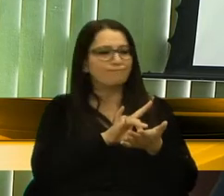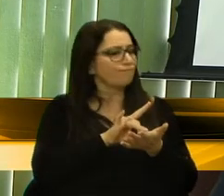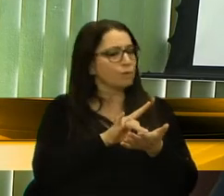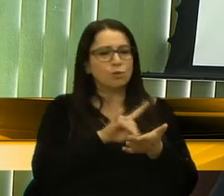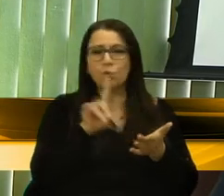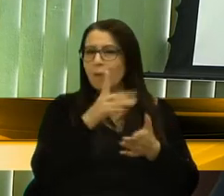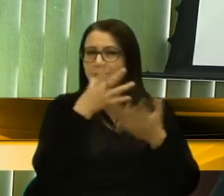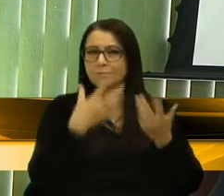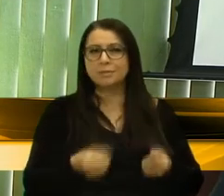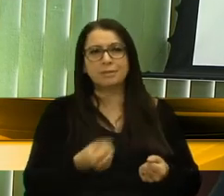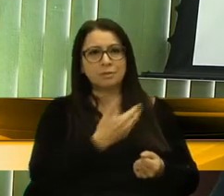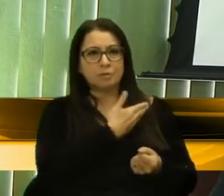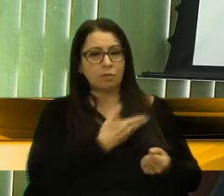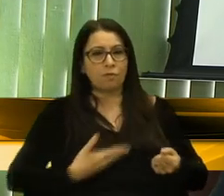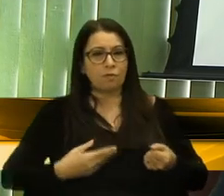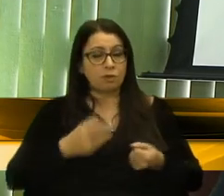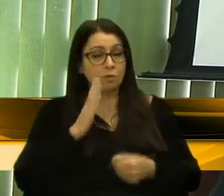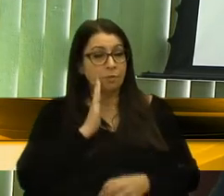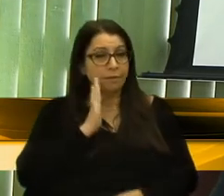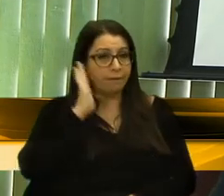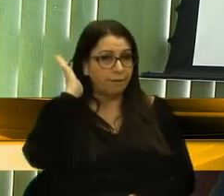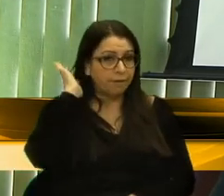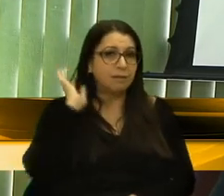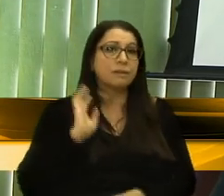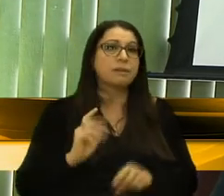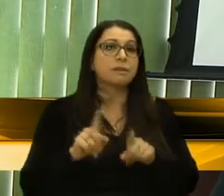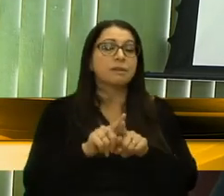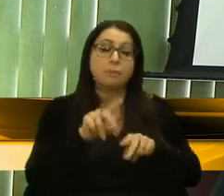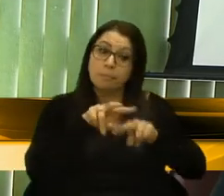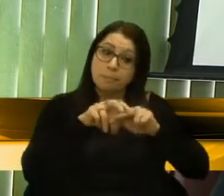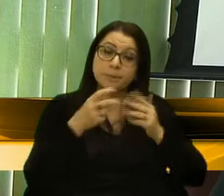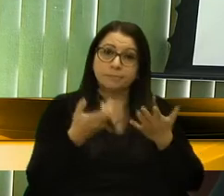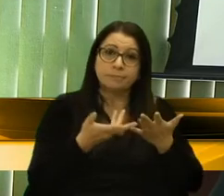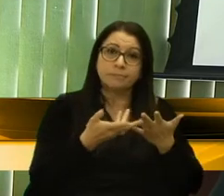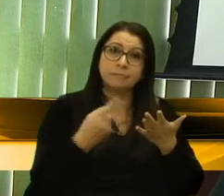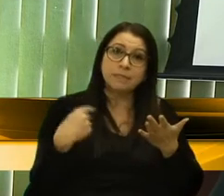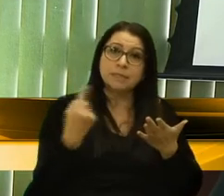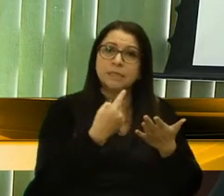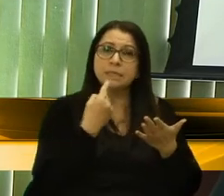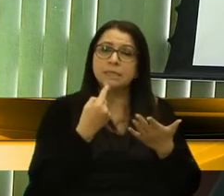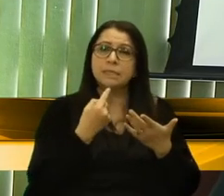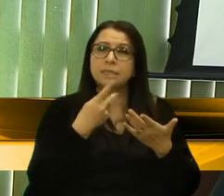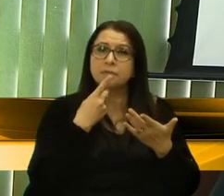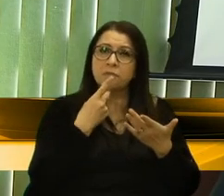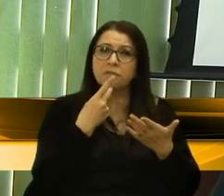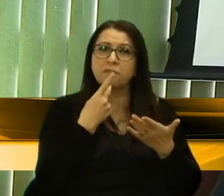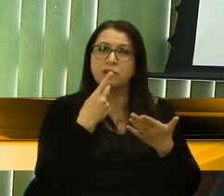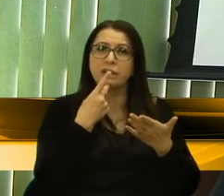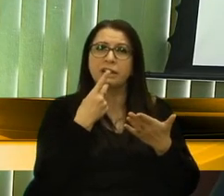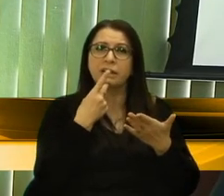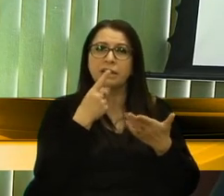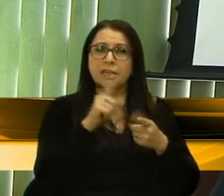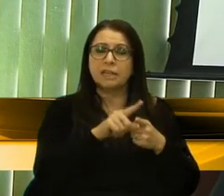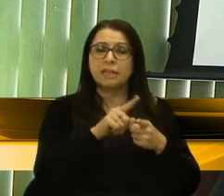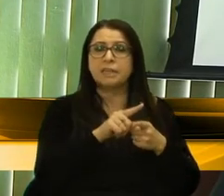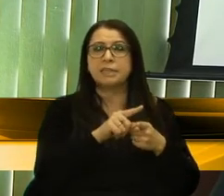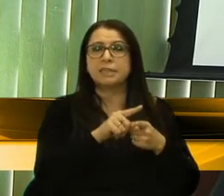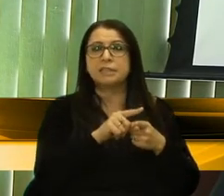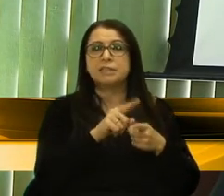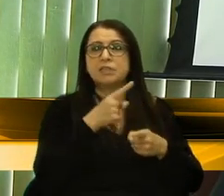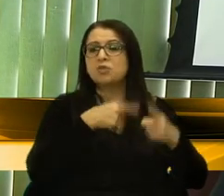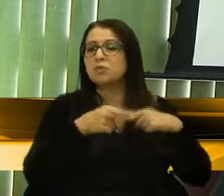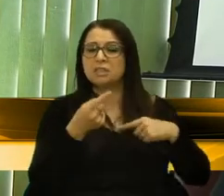rejeição do governo Guerra. Portanto, essas manifestações guerristas, como se